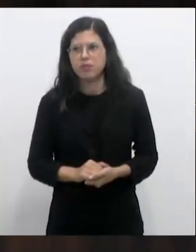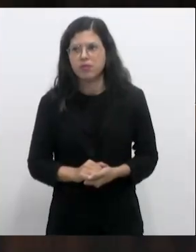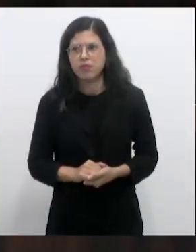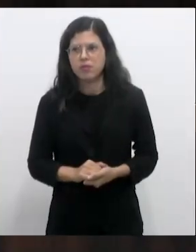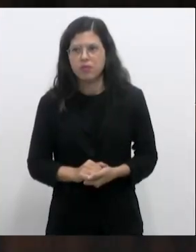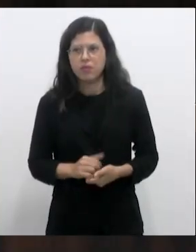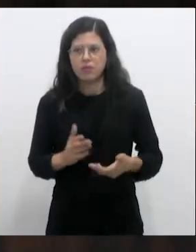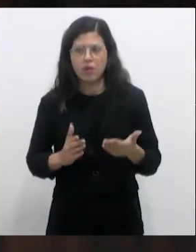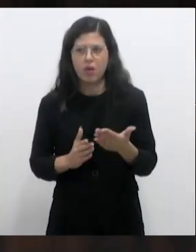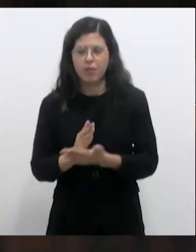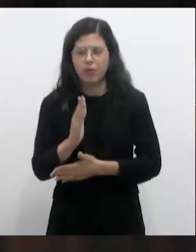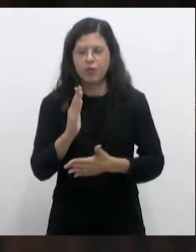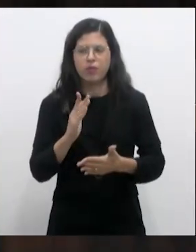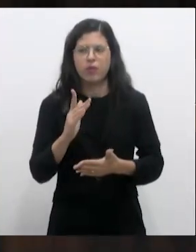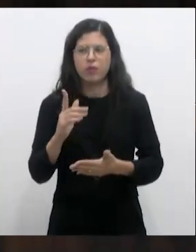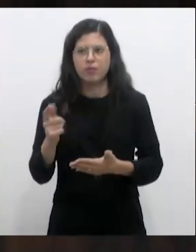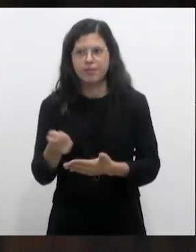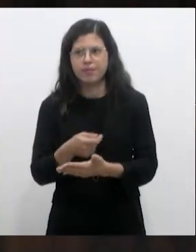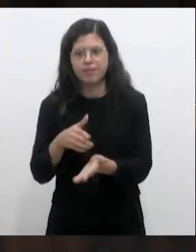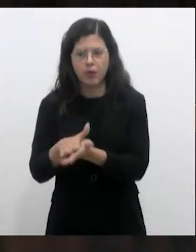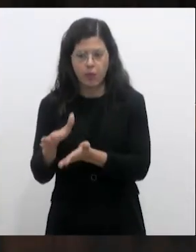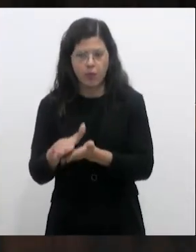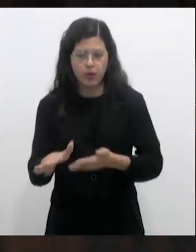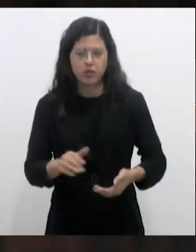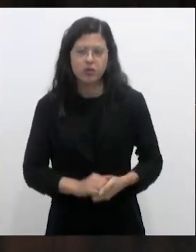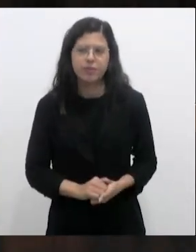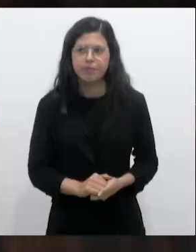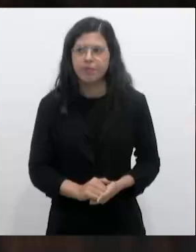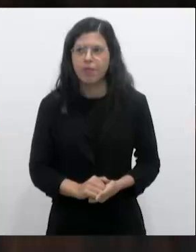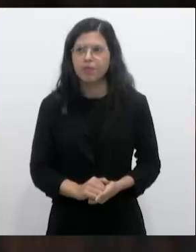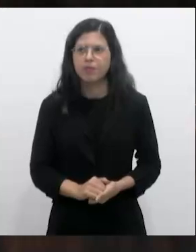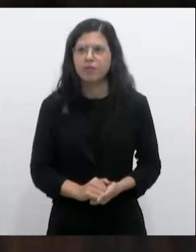estão. Aprovado, vai à promulgação.